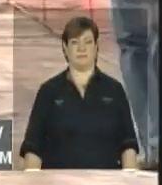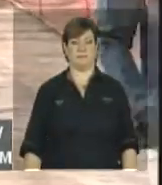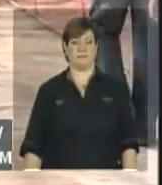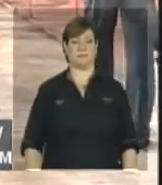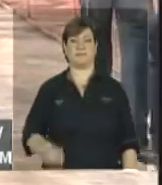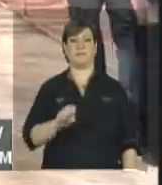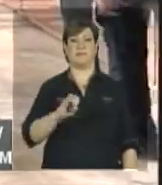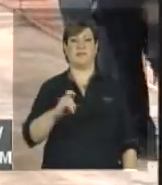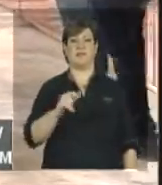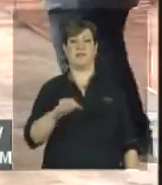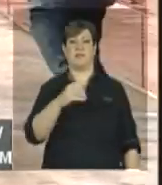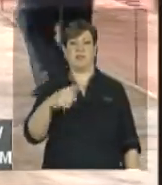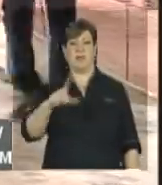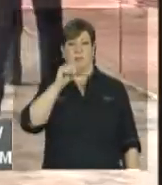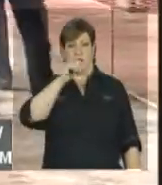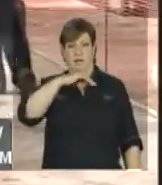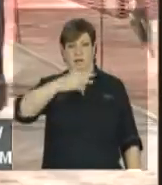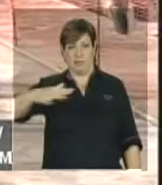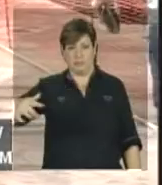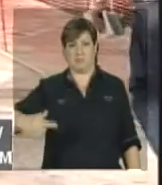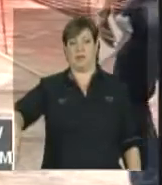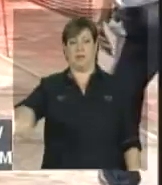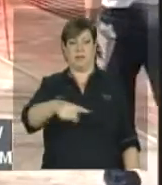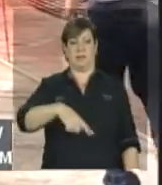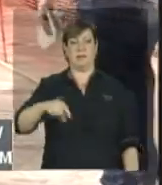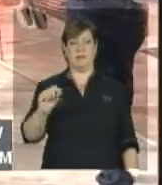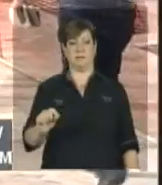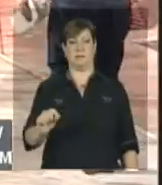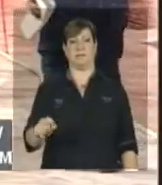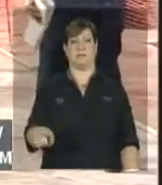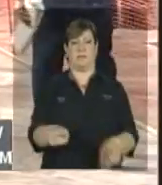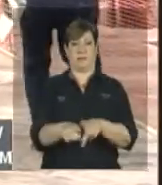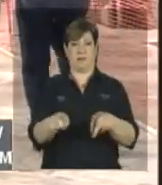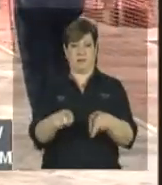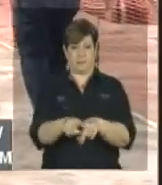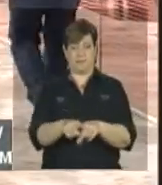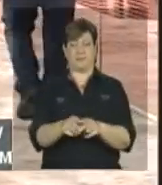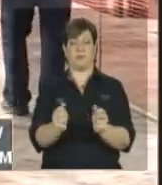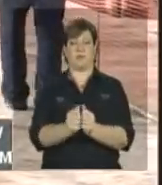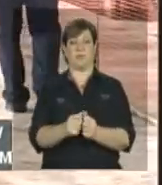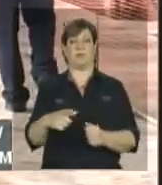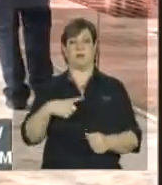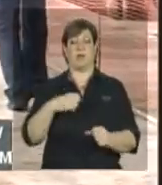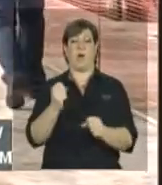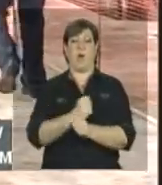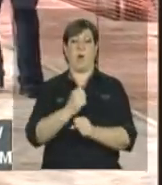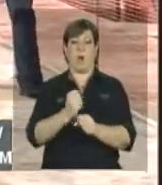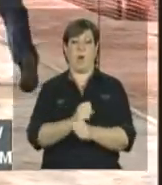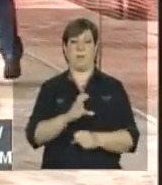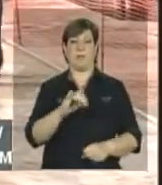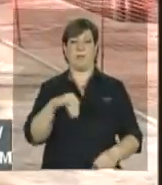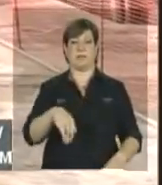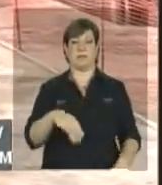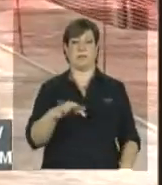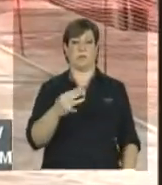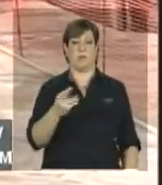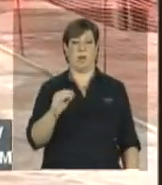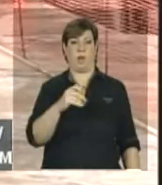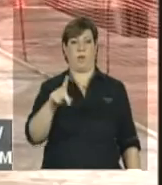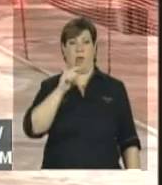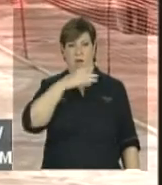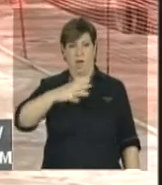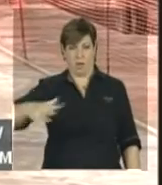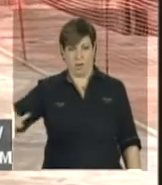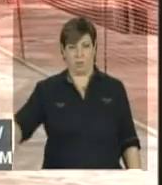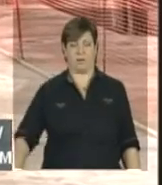O Eixão das Águas também vai ser, seguido de obras do Cinturão das Águas.